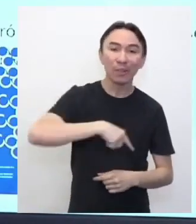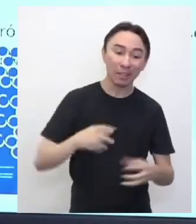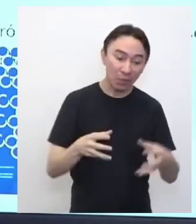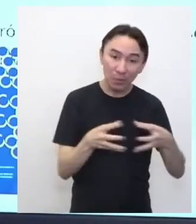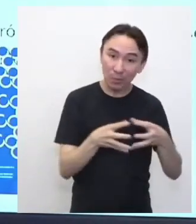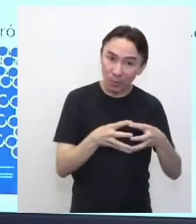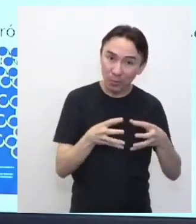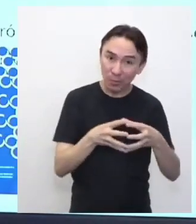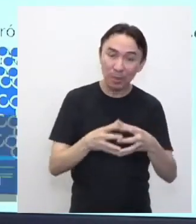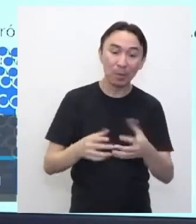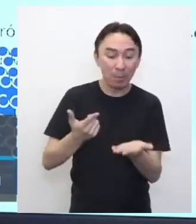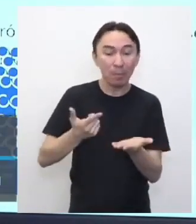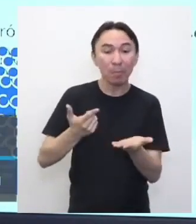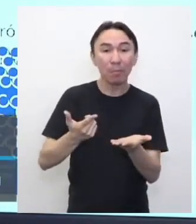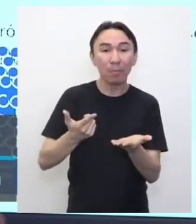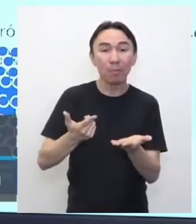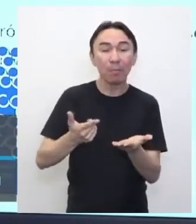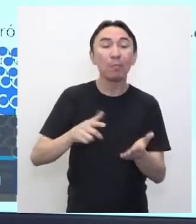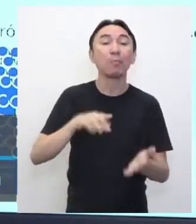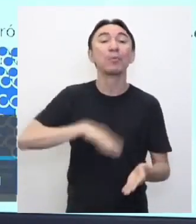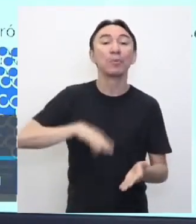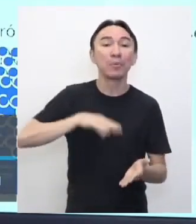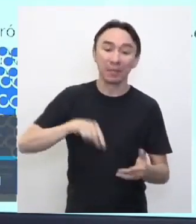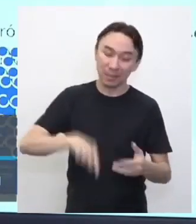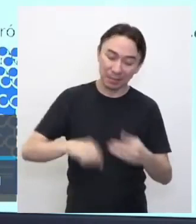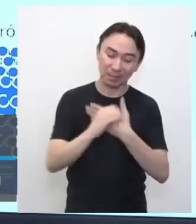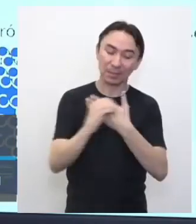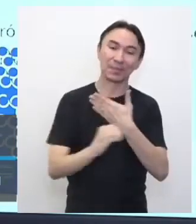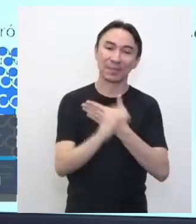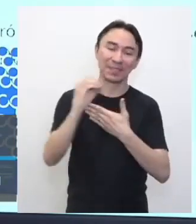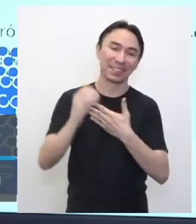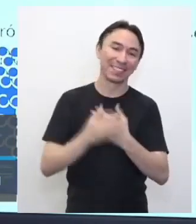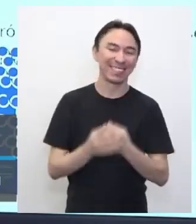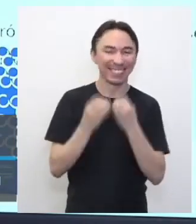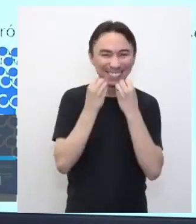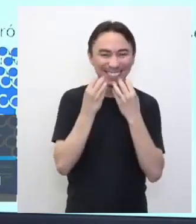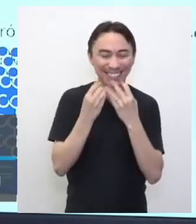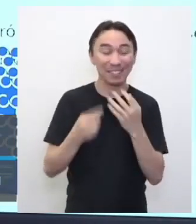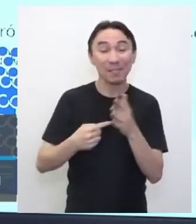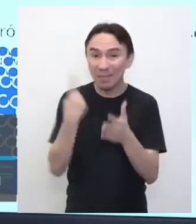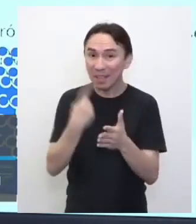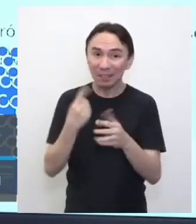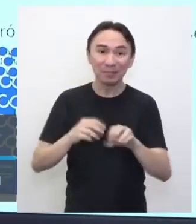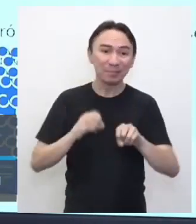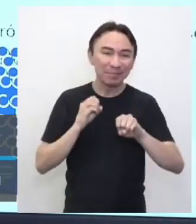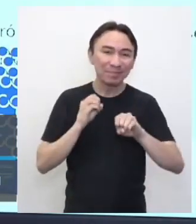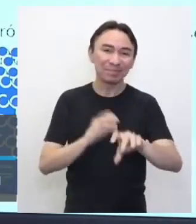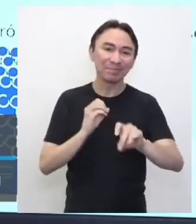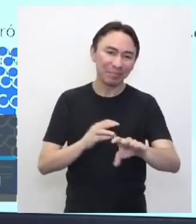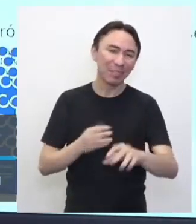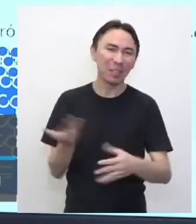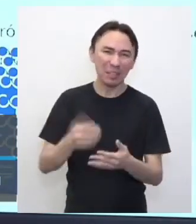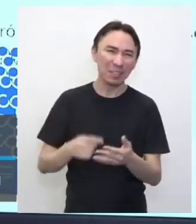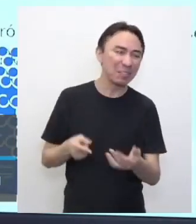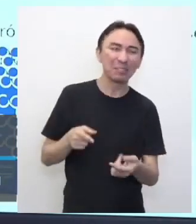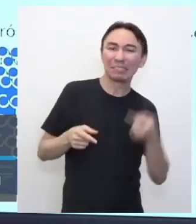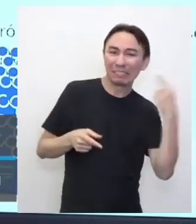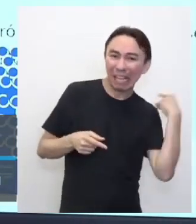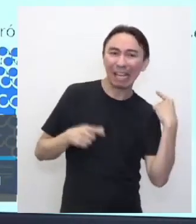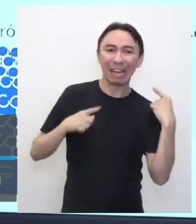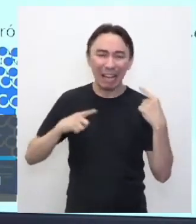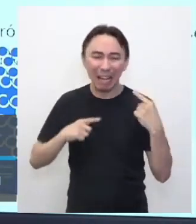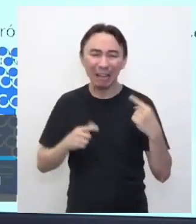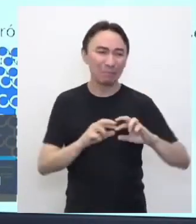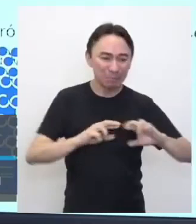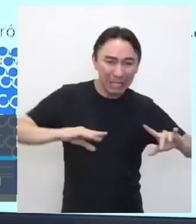Mídias de São Paulo. E bem-vindos à primeira aula de língua portuguesa. Agora há pouco nós estávamos numa aula de eletiva, falando sobre orientação de estudos. Corremos